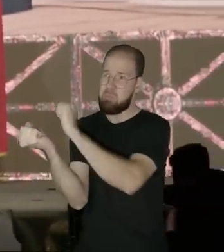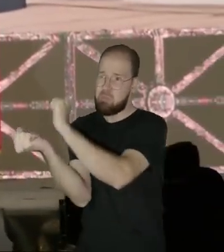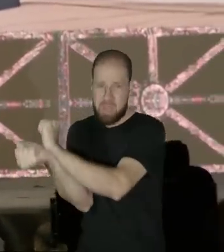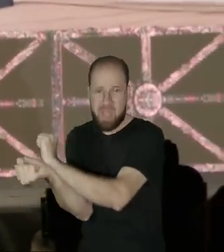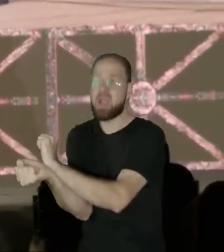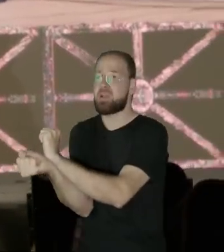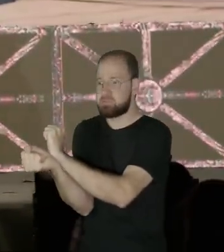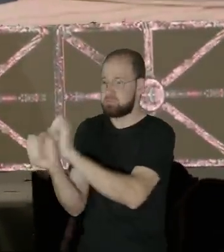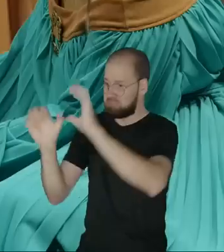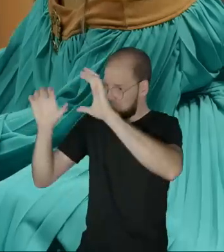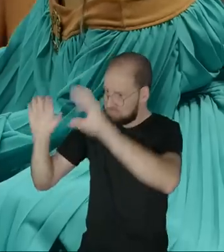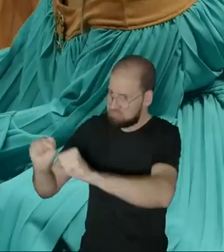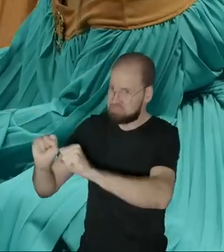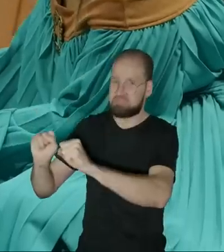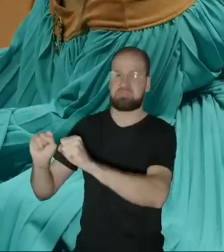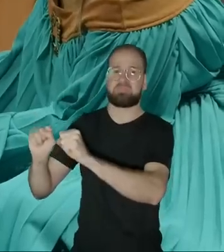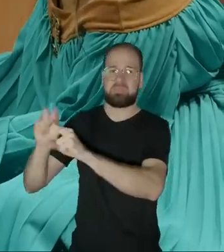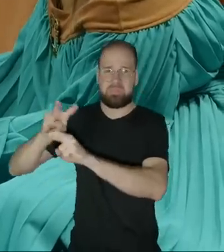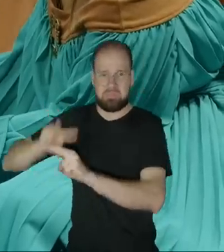e o prenderam.